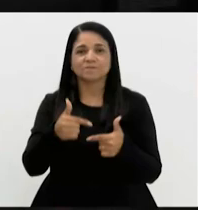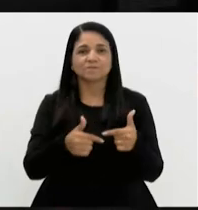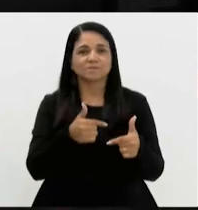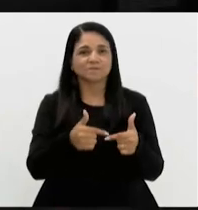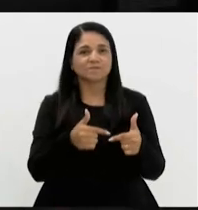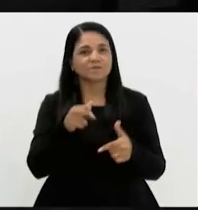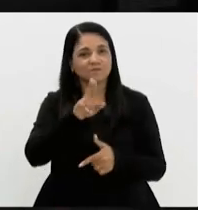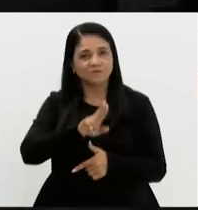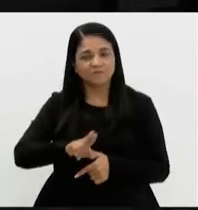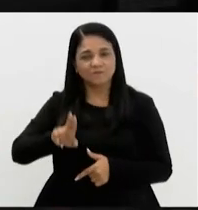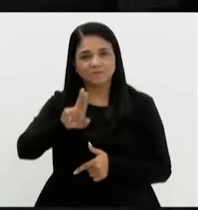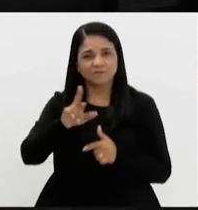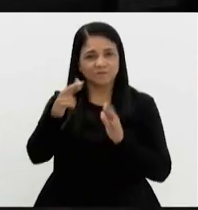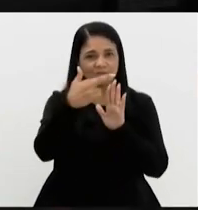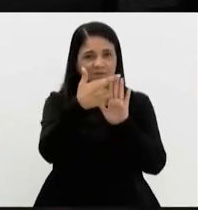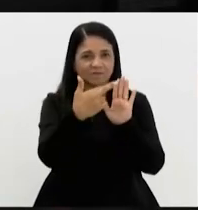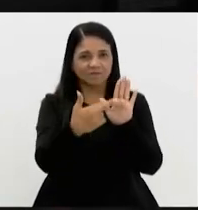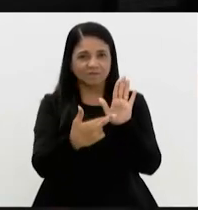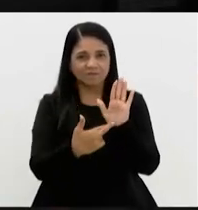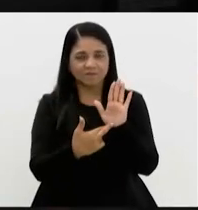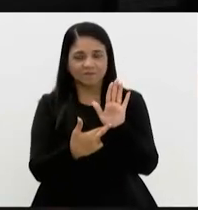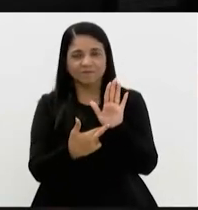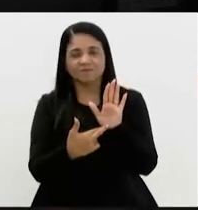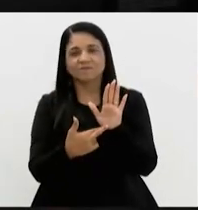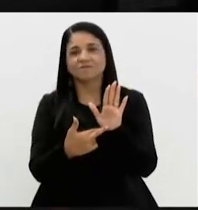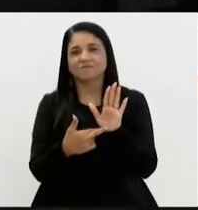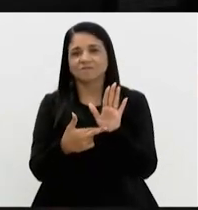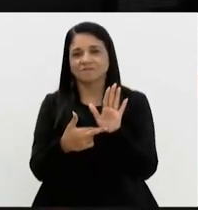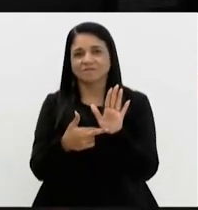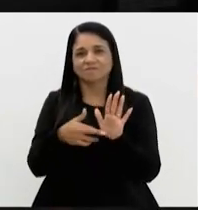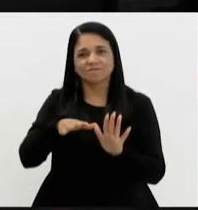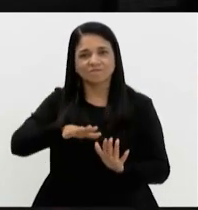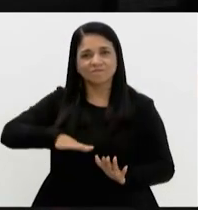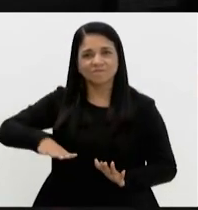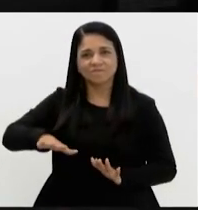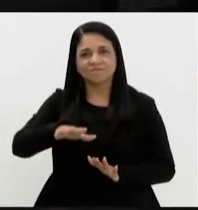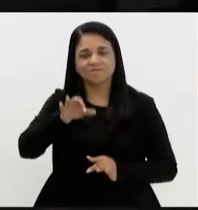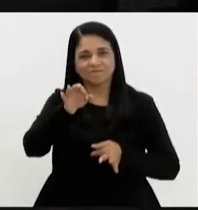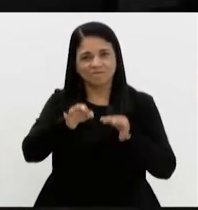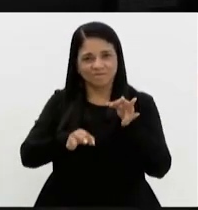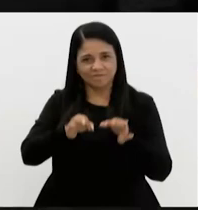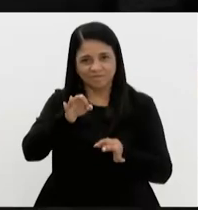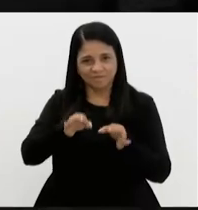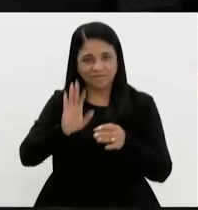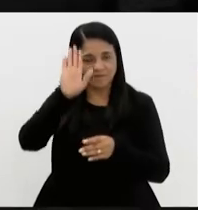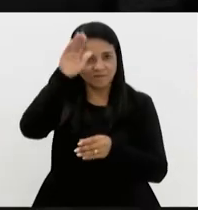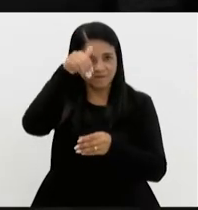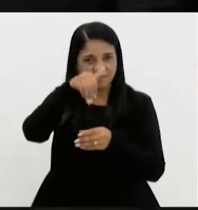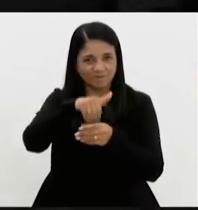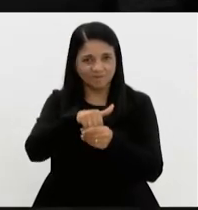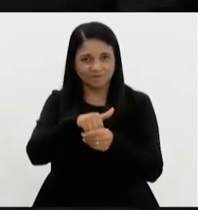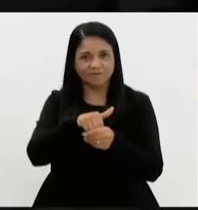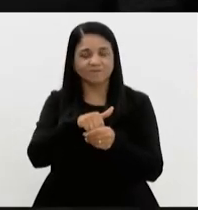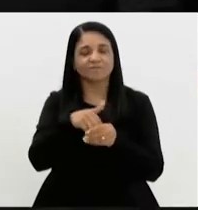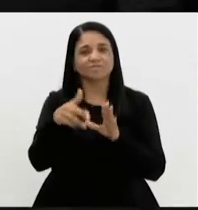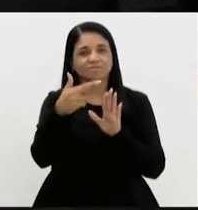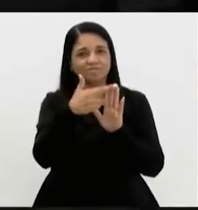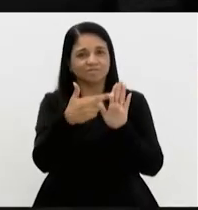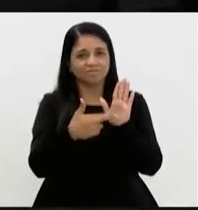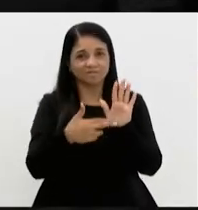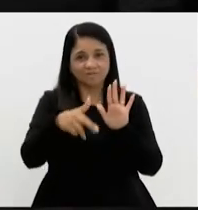devida utilização normativa na Seara jurisdicional eleitoral notadamente com destaque a normatização das resoluções